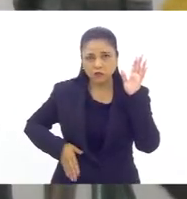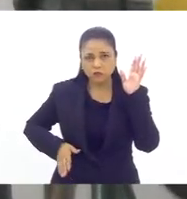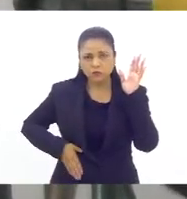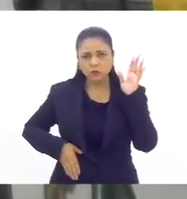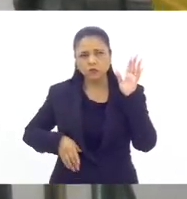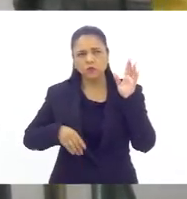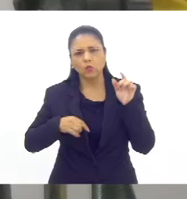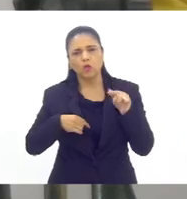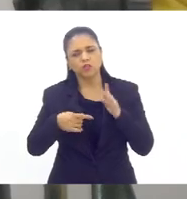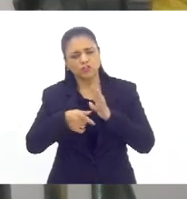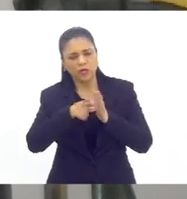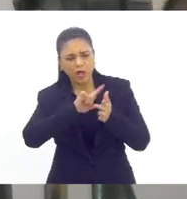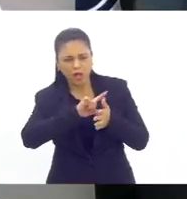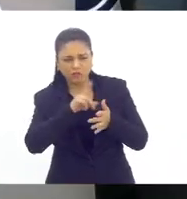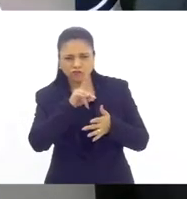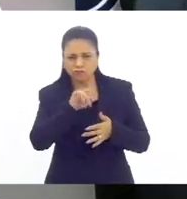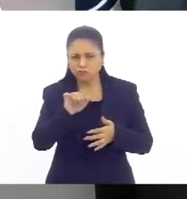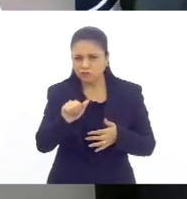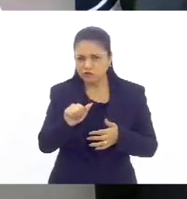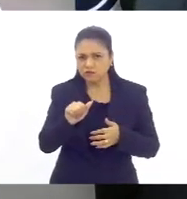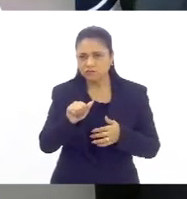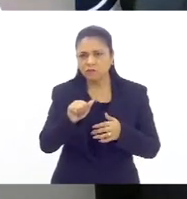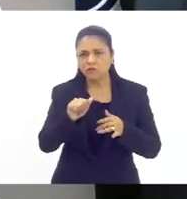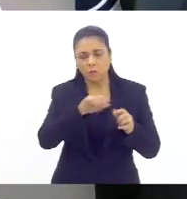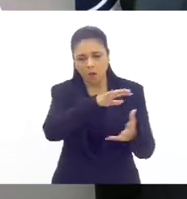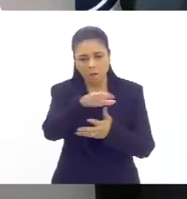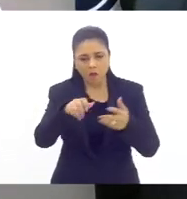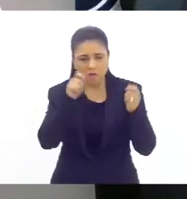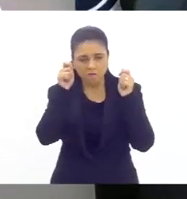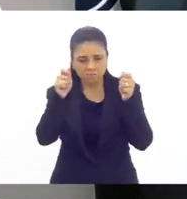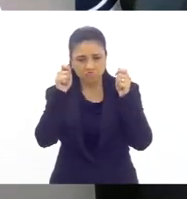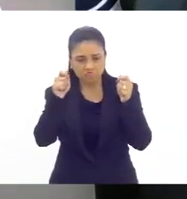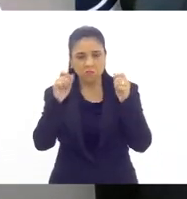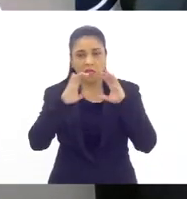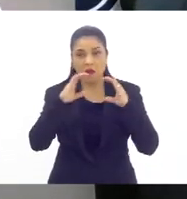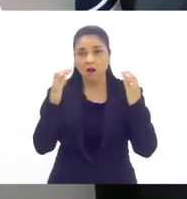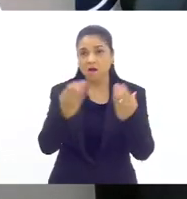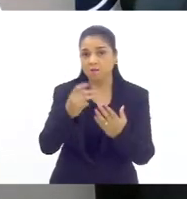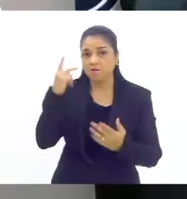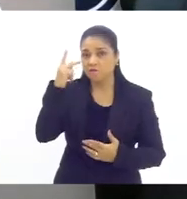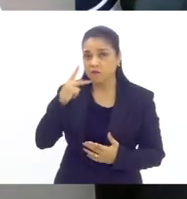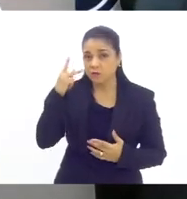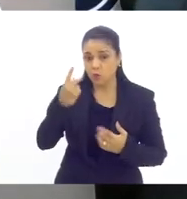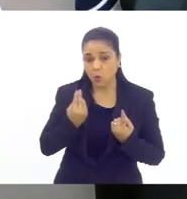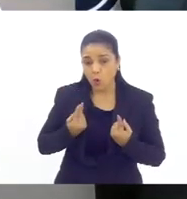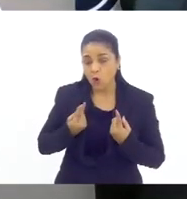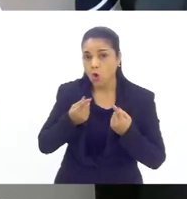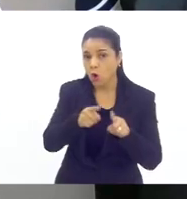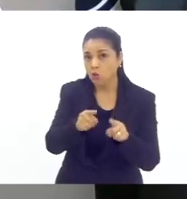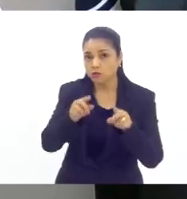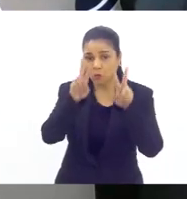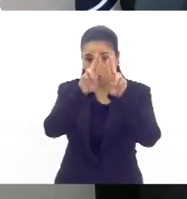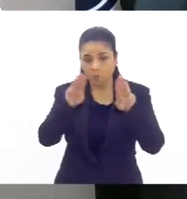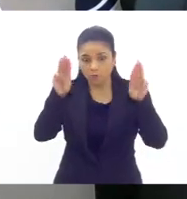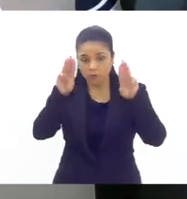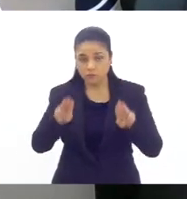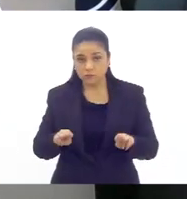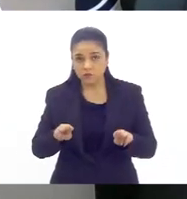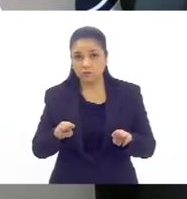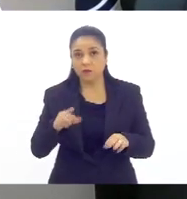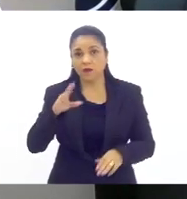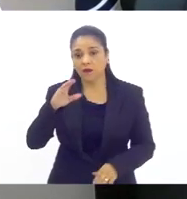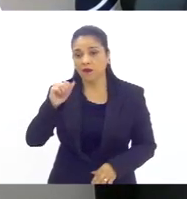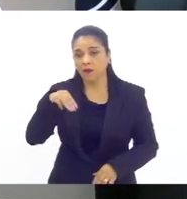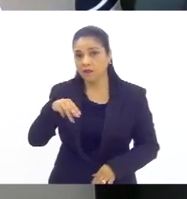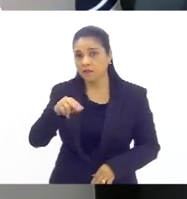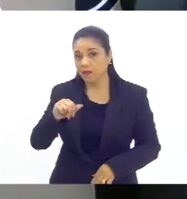ambígua porque dias antes houve uma manifestação da Câmara de Vereadores contra o museu da cannabis então ficou uma